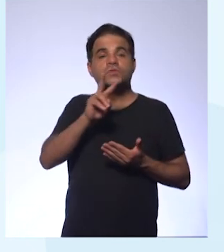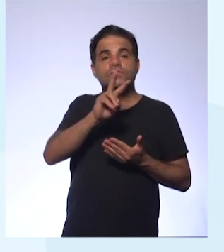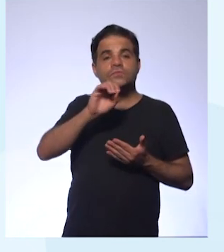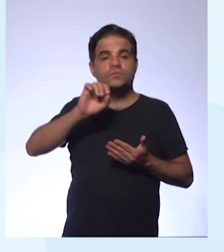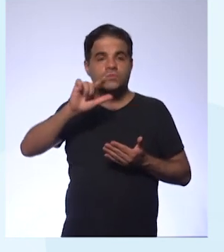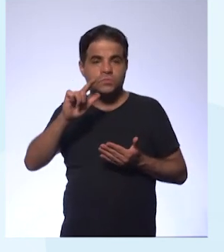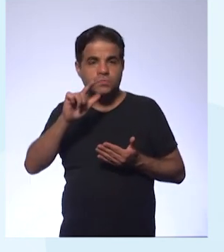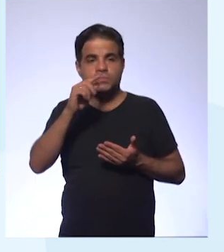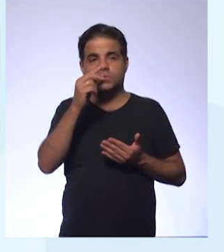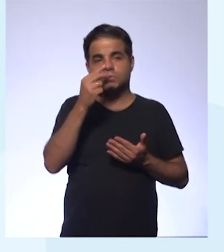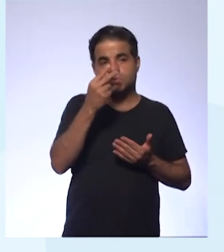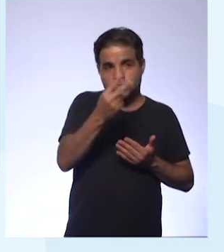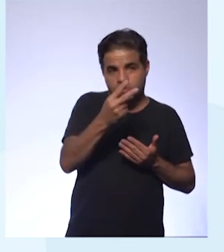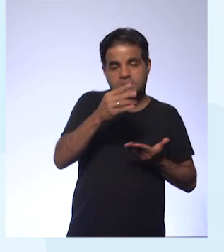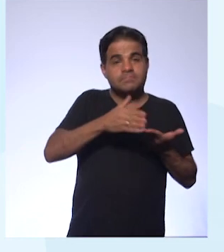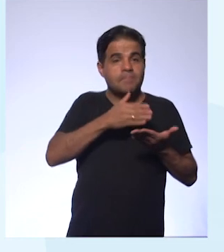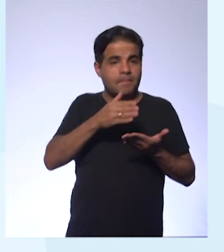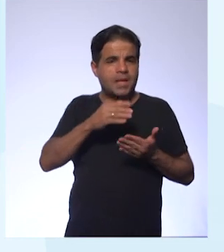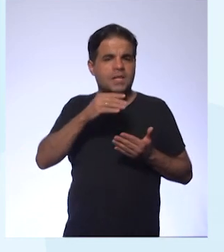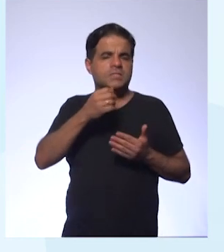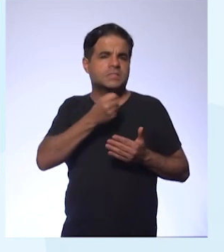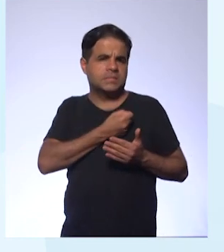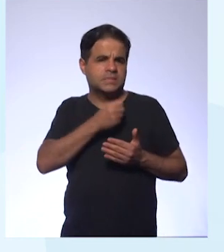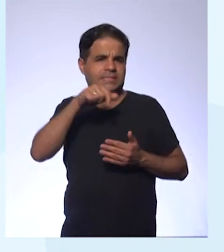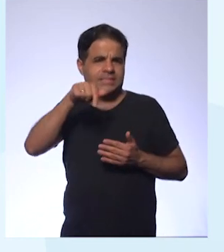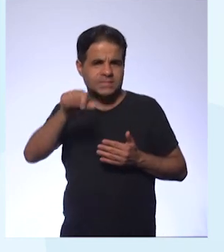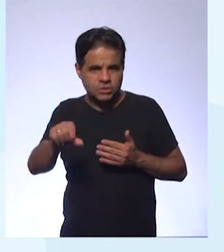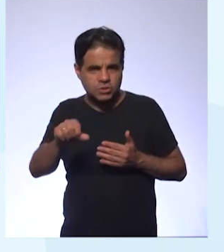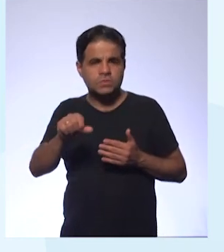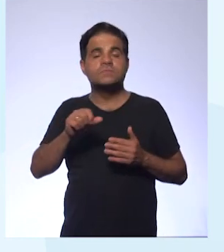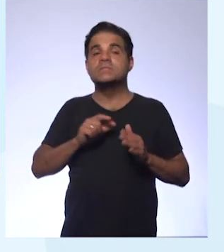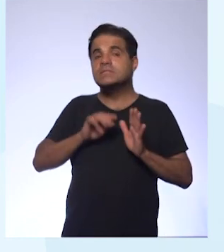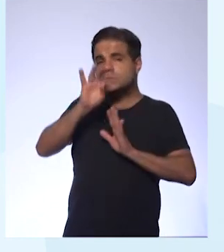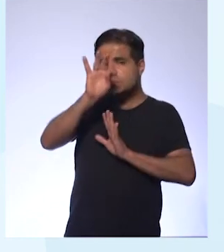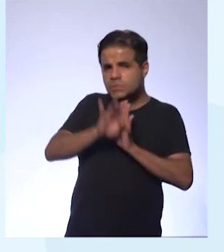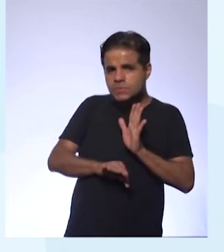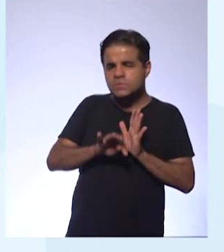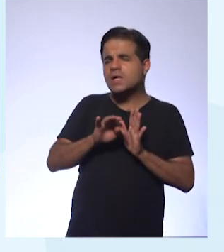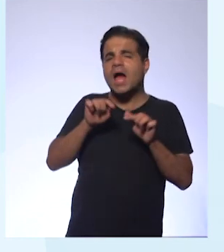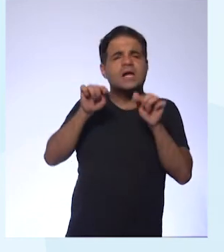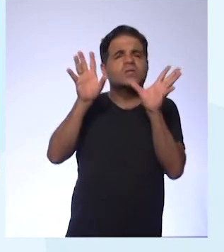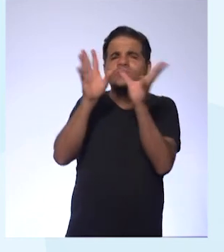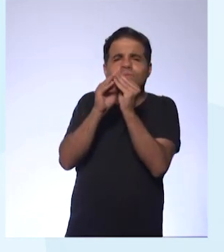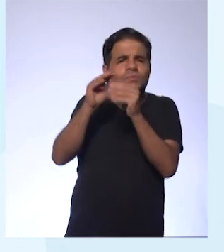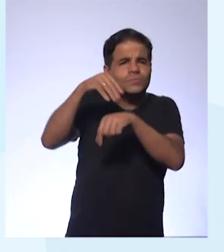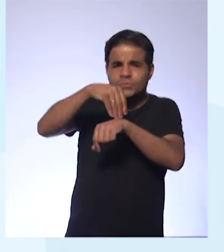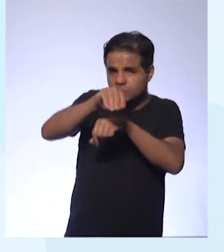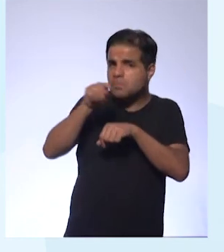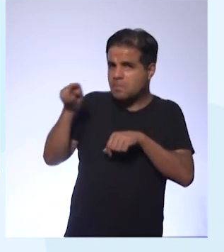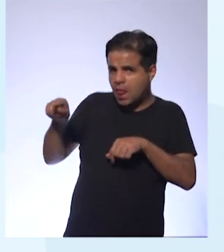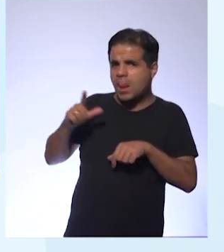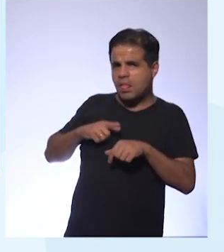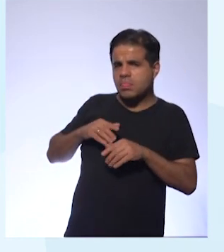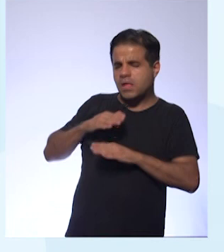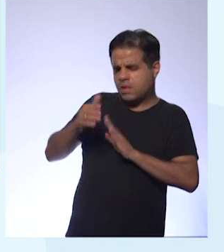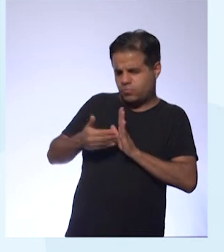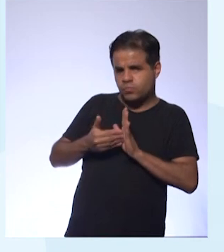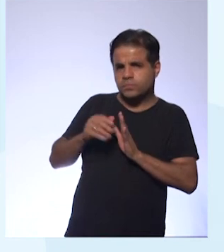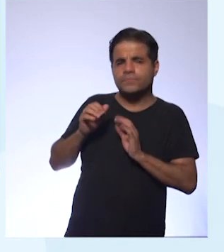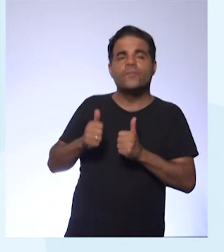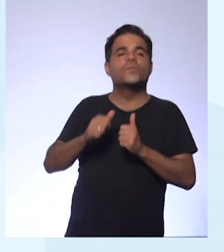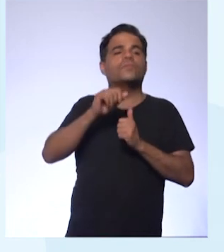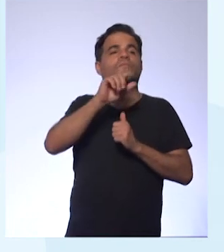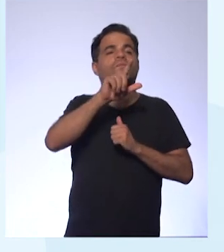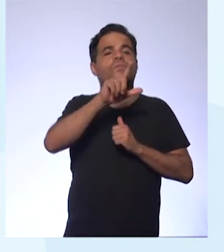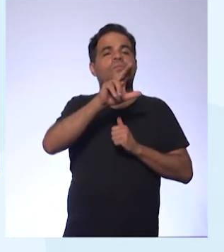página 79, vocês vão ter a íntegra desse texto aí, que a gente trouxe só um fragmento para vocês. Luís XIV da